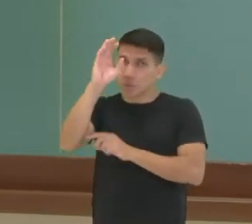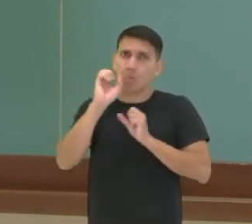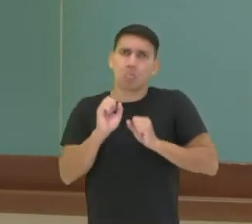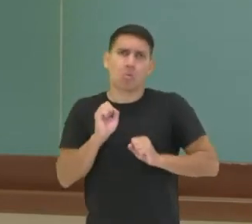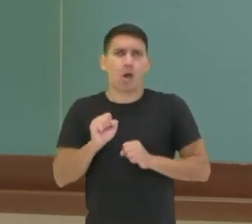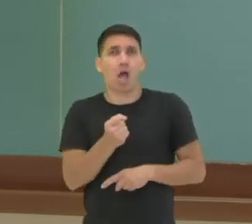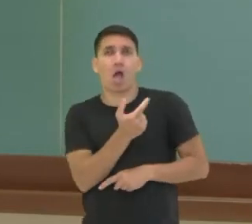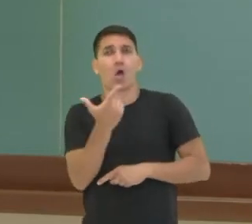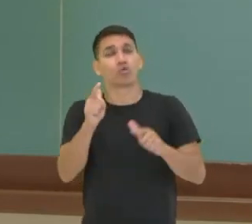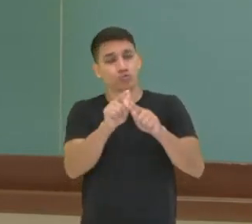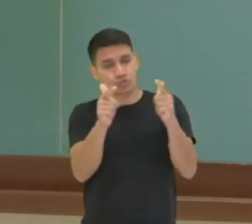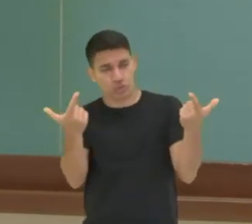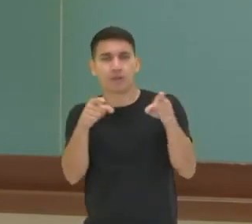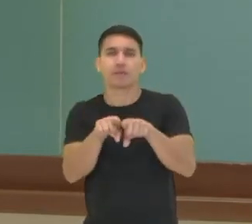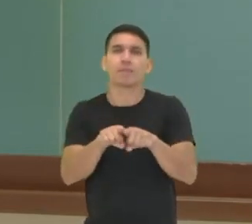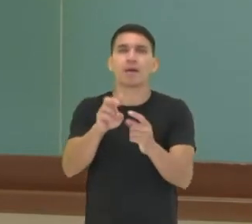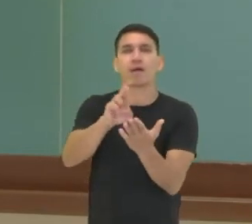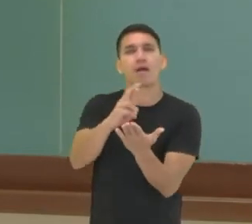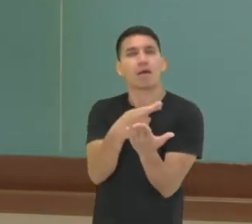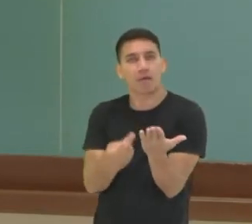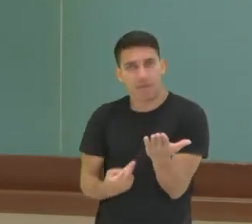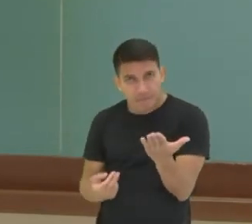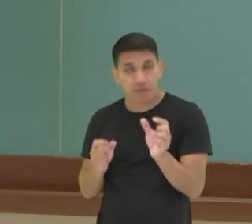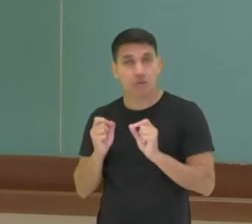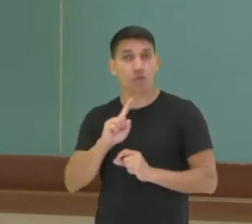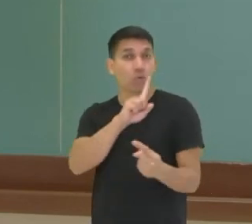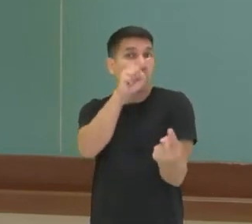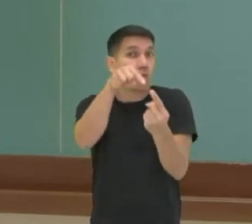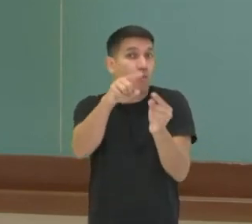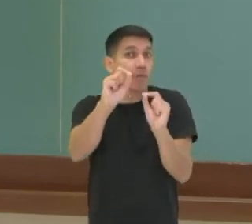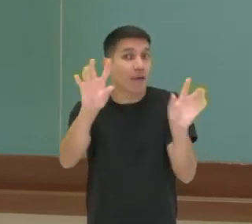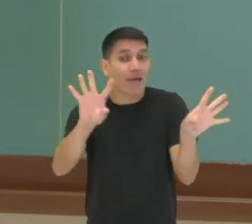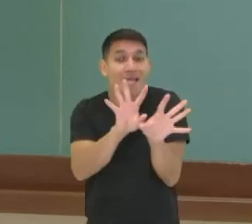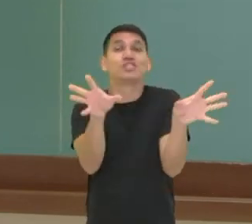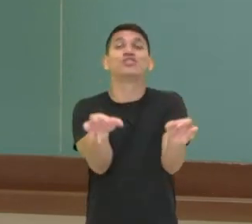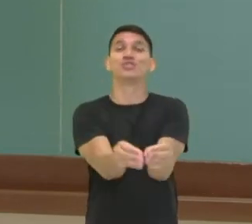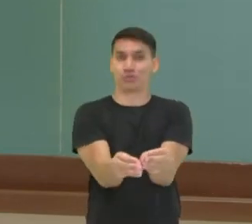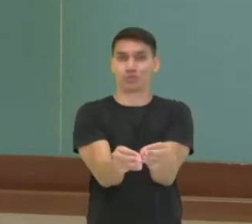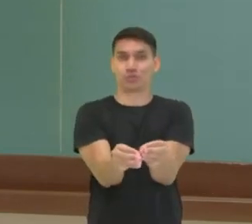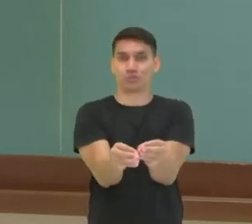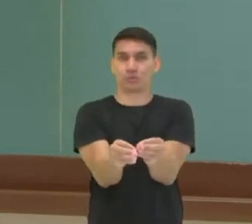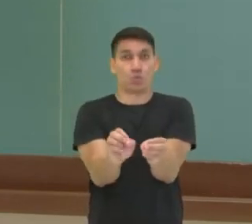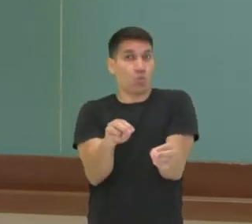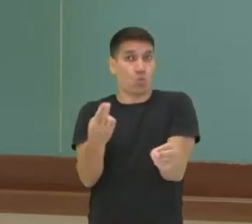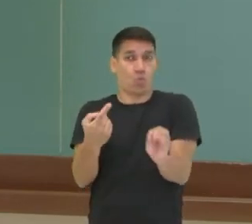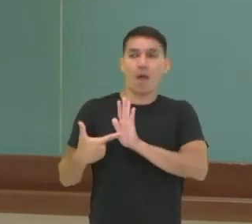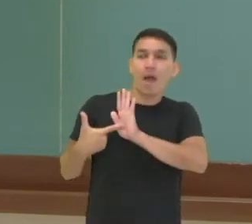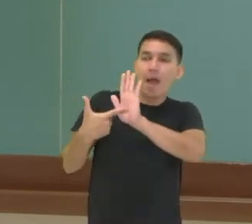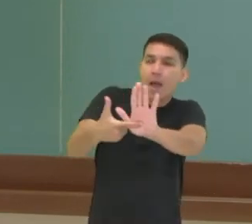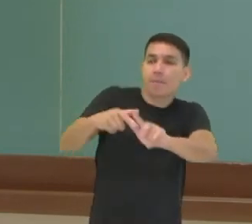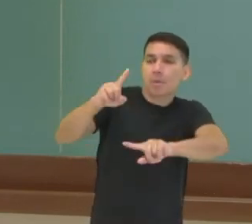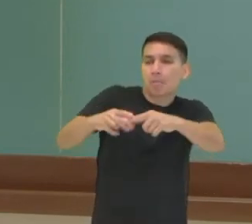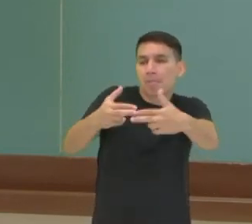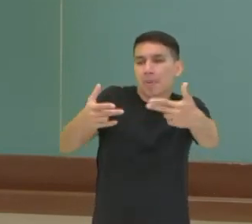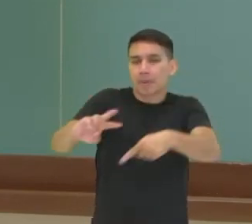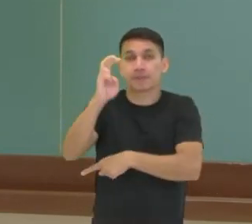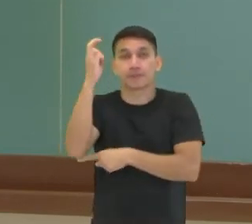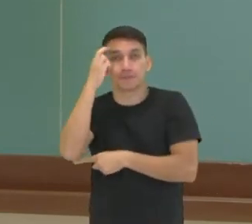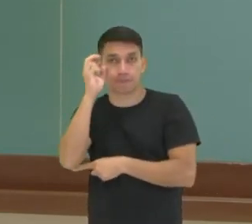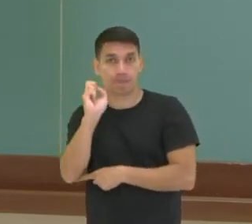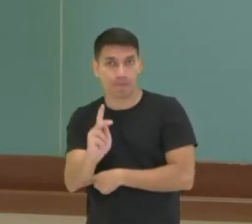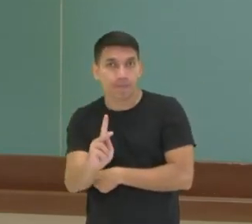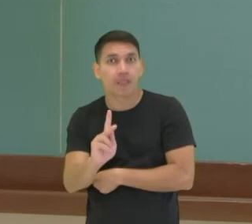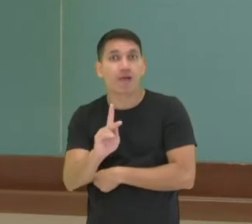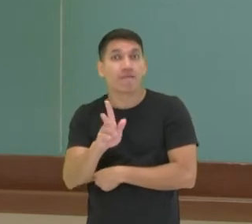alguns jornais, algumas revistas, e ele tem o objetivo de resumir ou apresentar ali um produto cultural, né? Faz